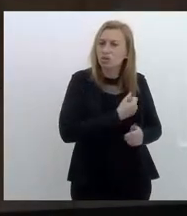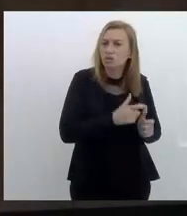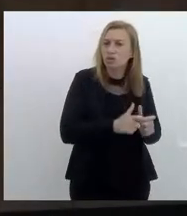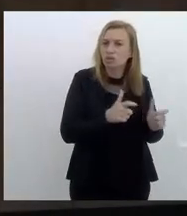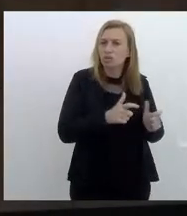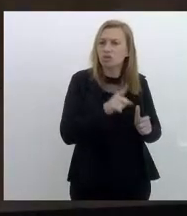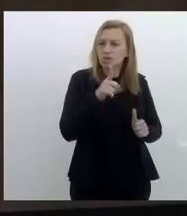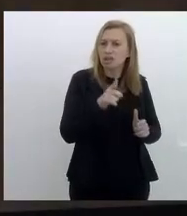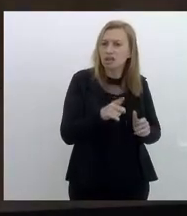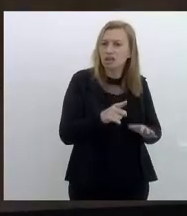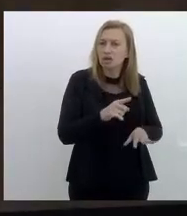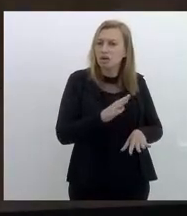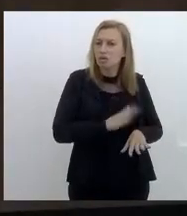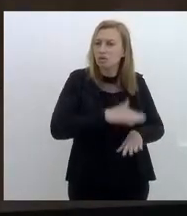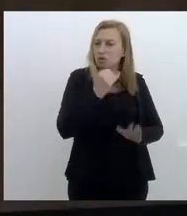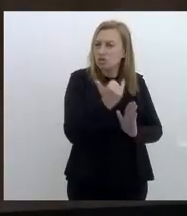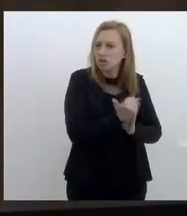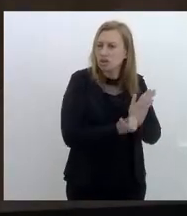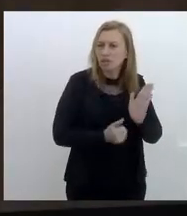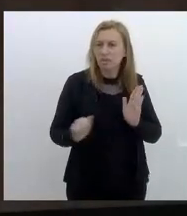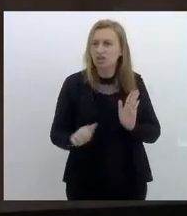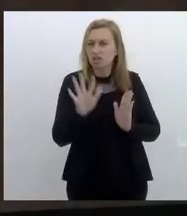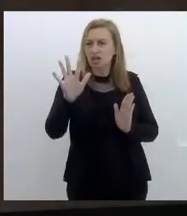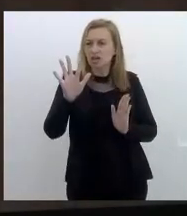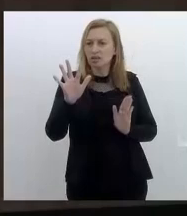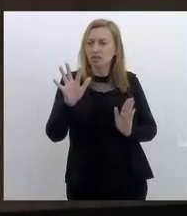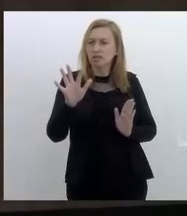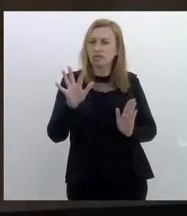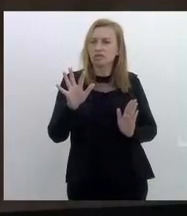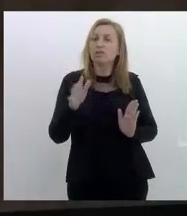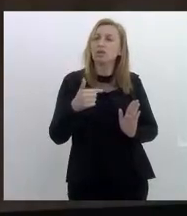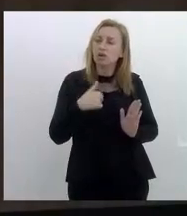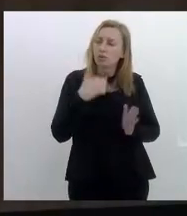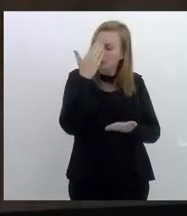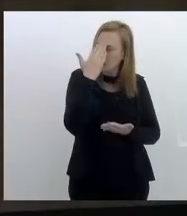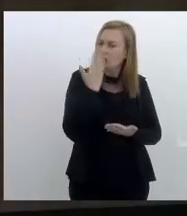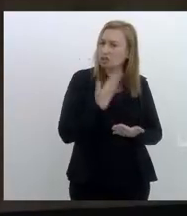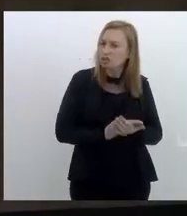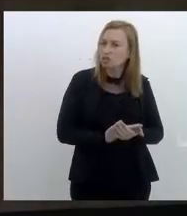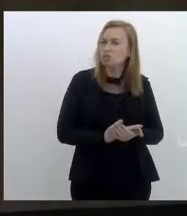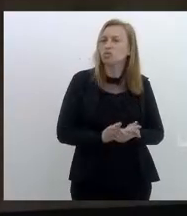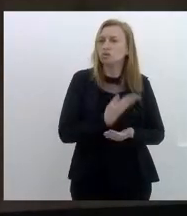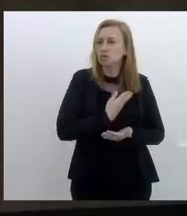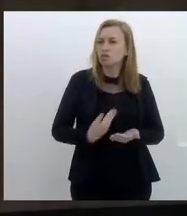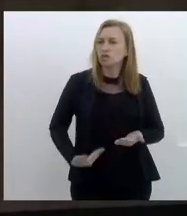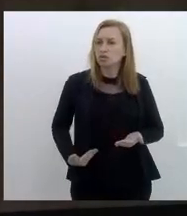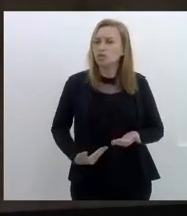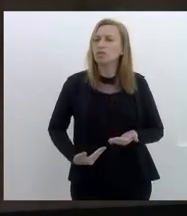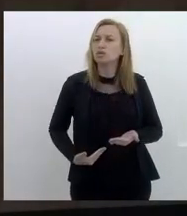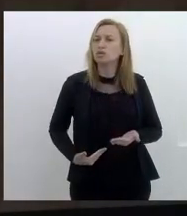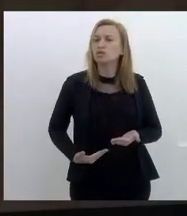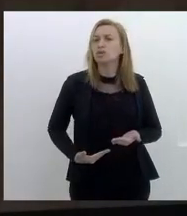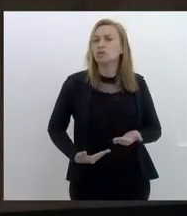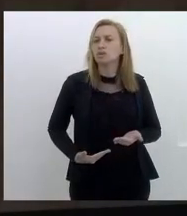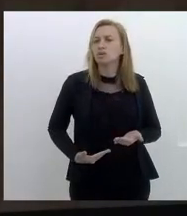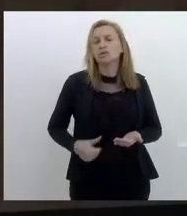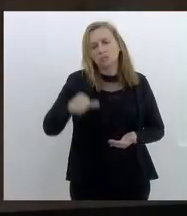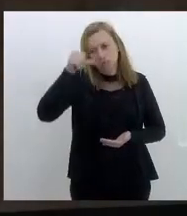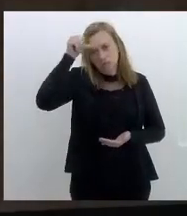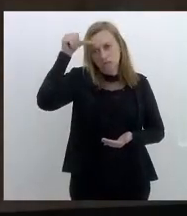Você é a mãe tá seu Imposto de Renda para concluir sobre o Marcelo por favor e eu acredito que o governador jovem Governador